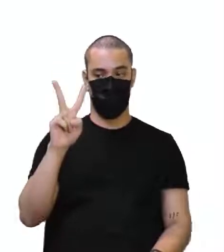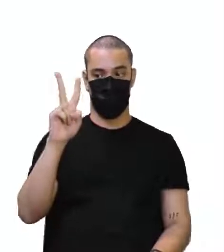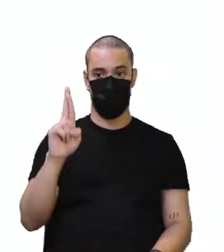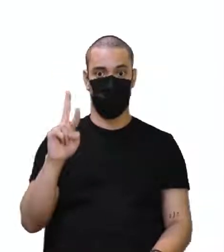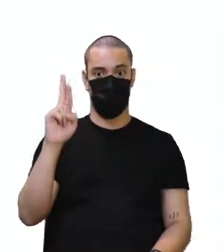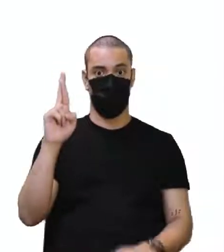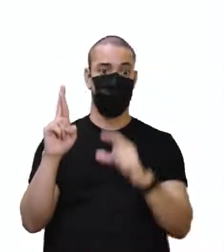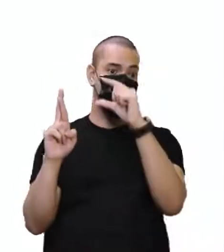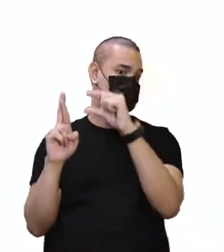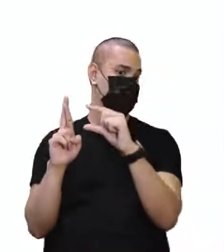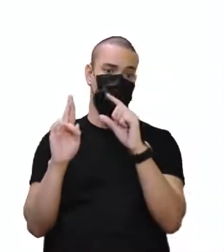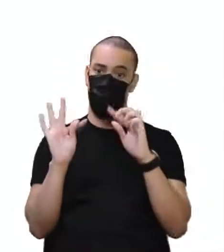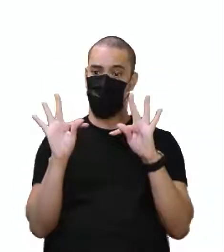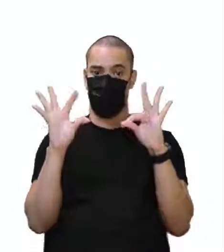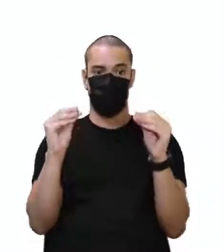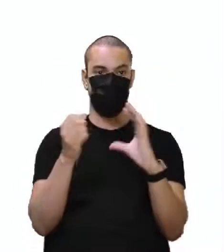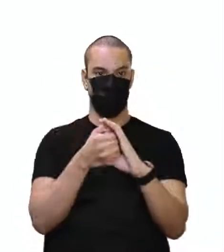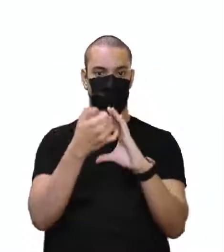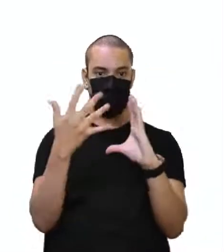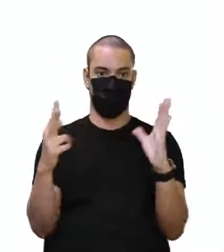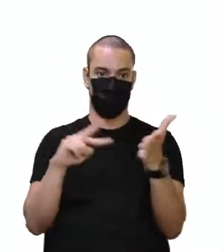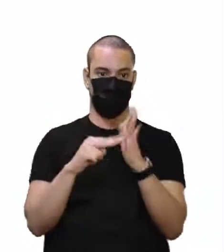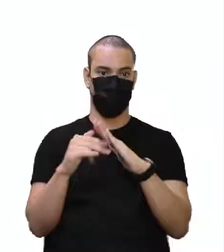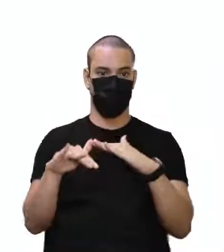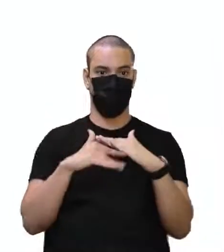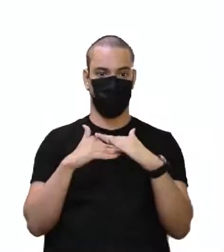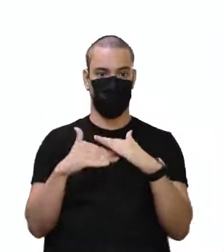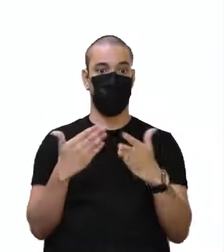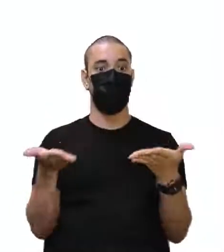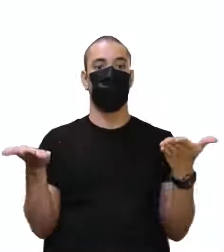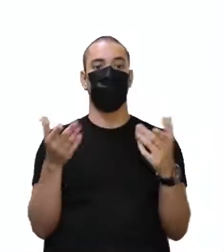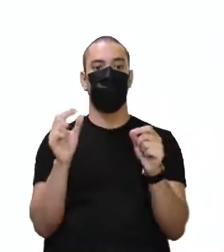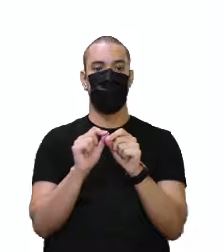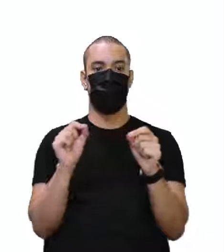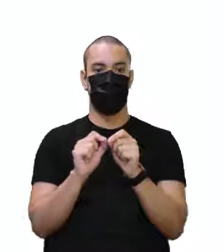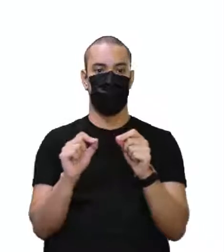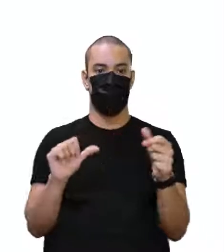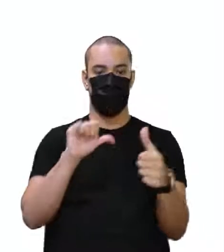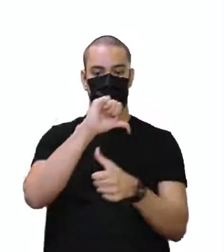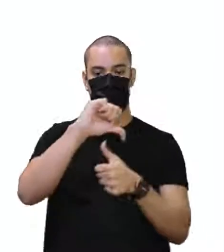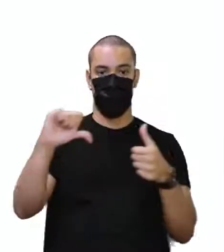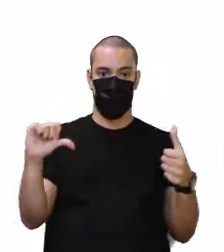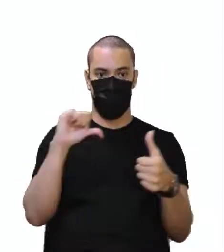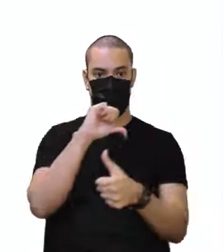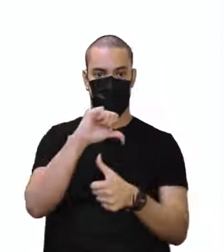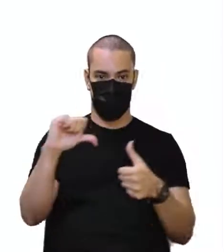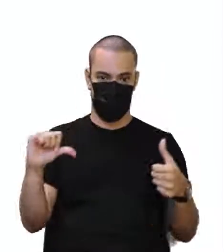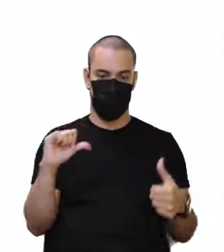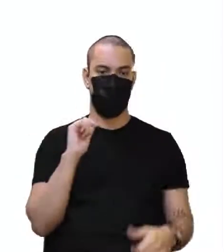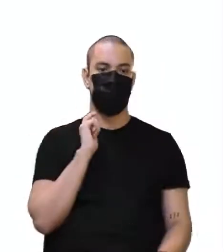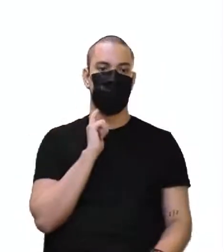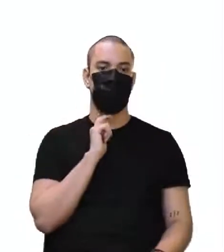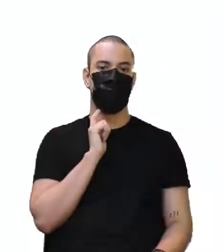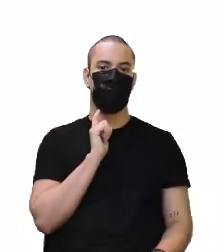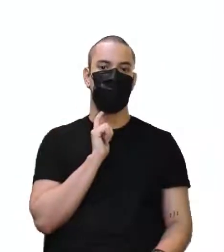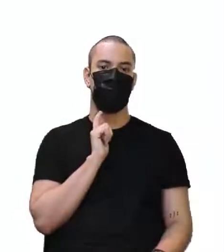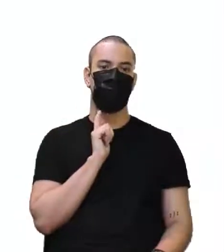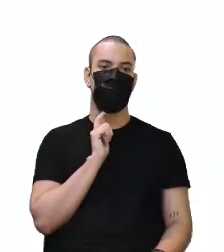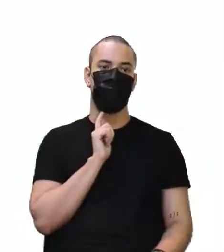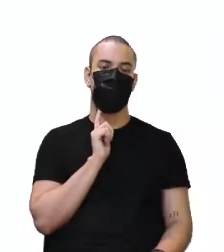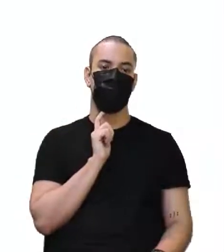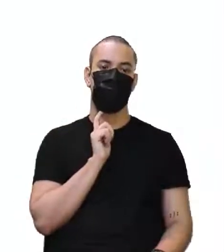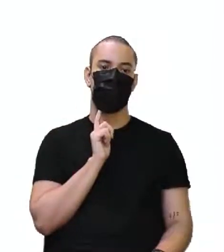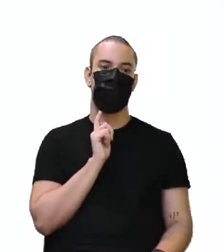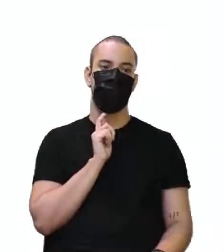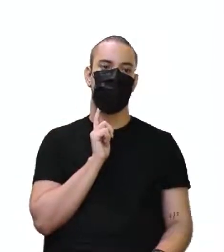Vzão, Rzinho, que é a característica recessiva. E agora nós vamos aos cruzamentos, tá bom? Prof, faz só esse